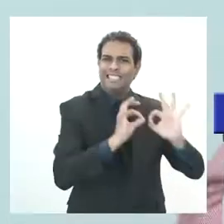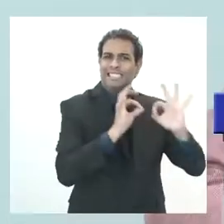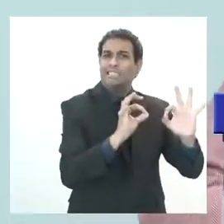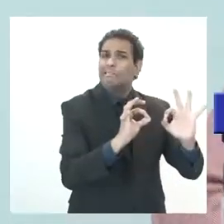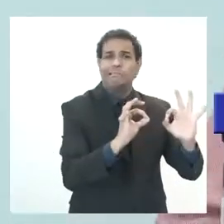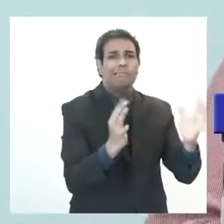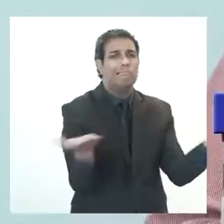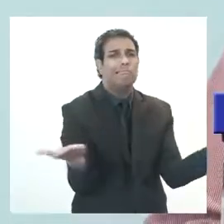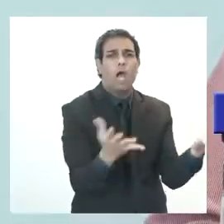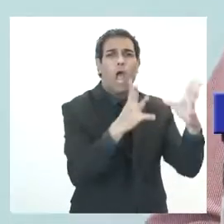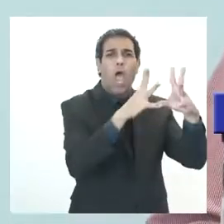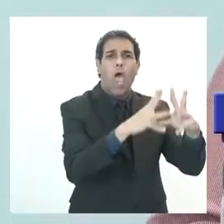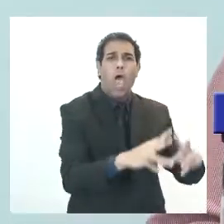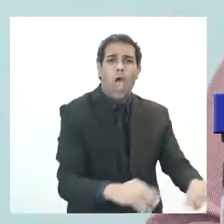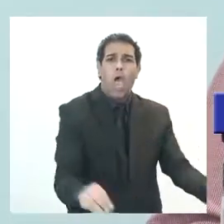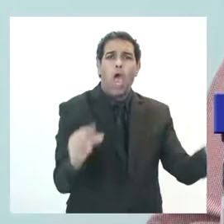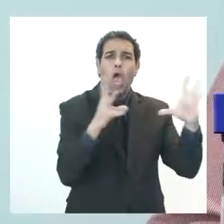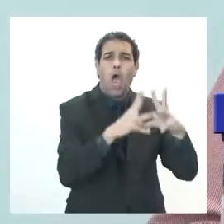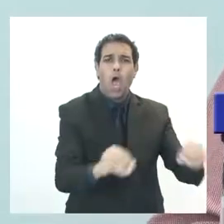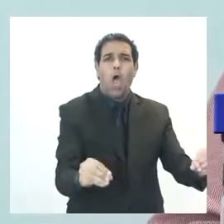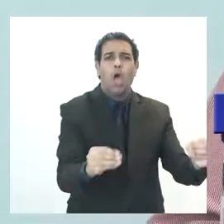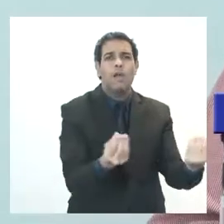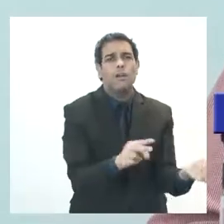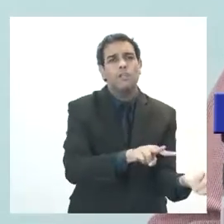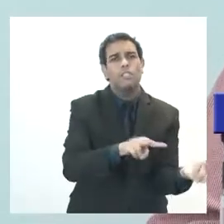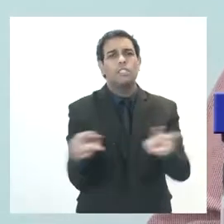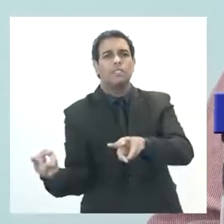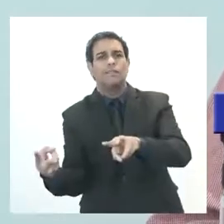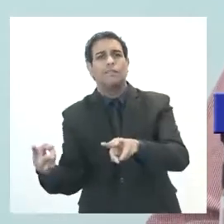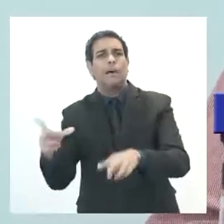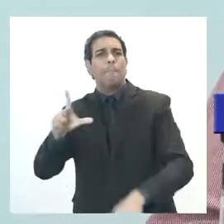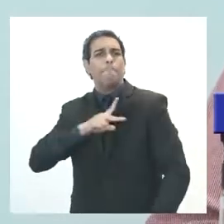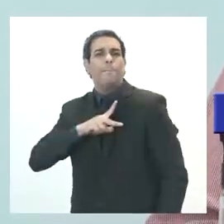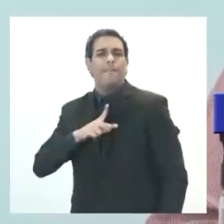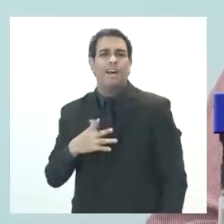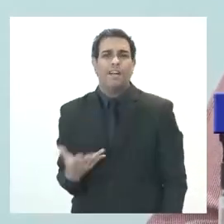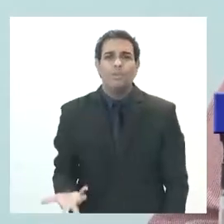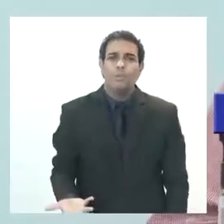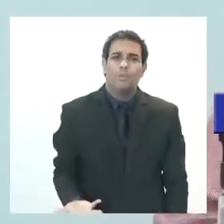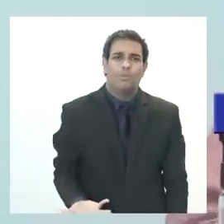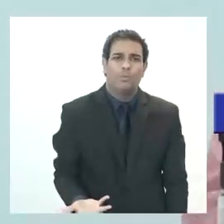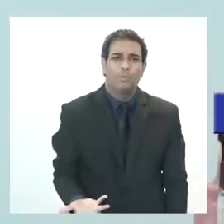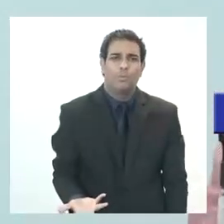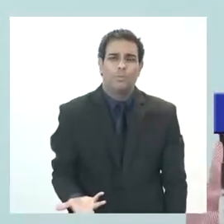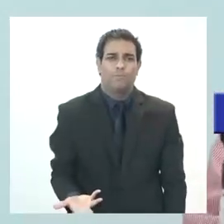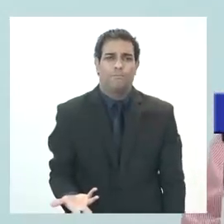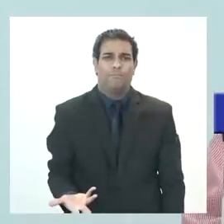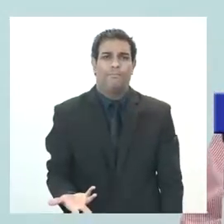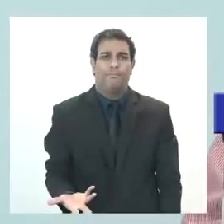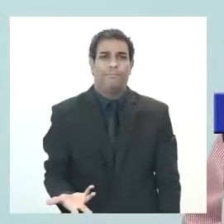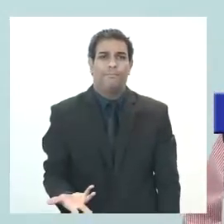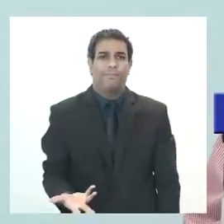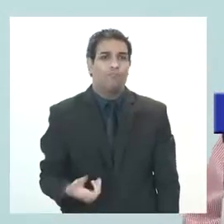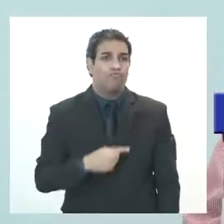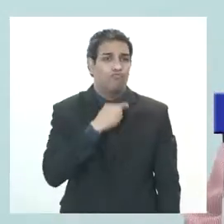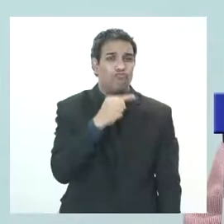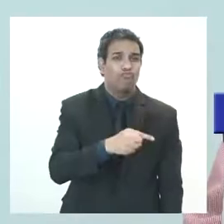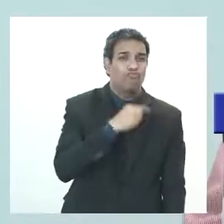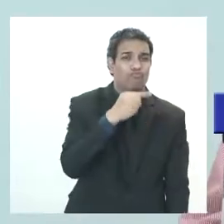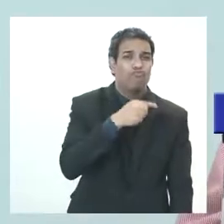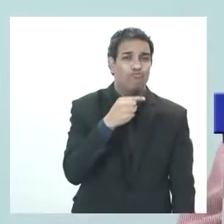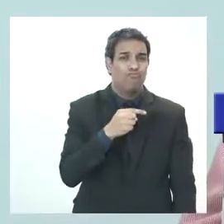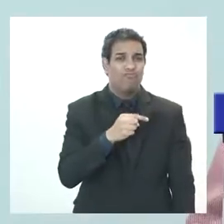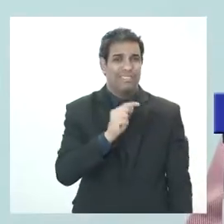passeando repassado para a iniciativa privada e aquilo que não dá lucro